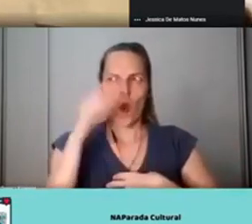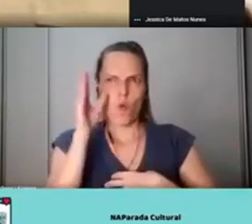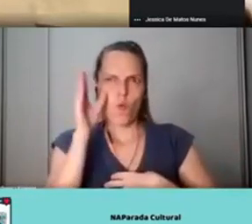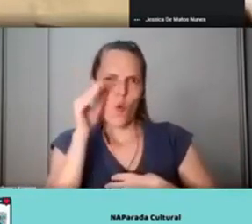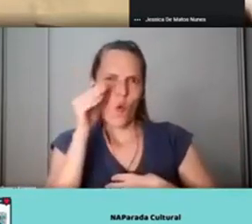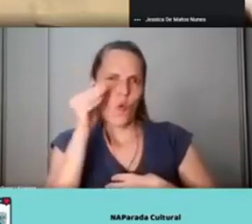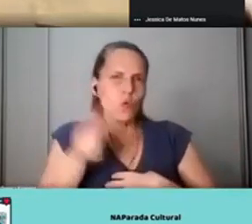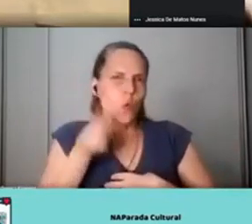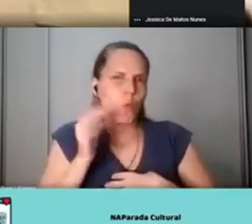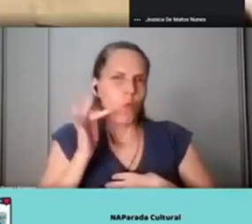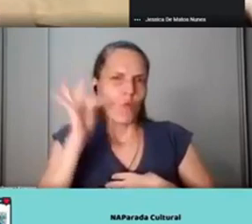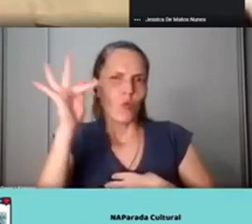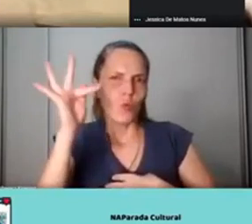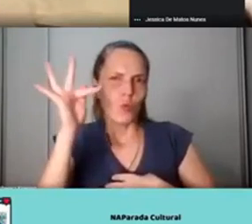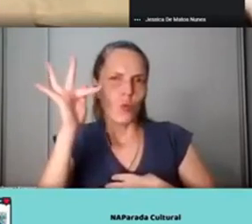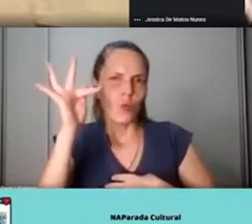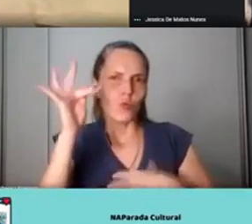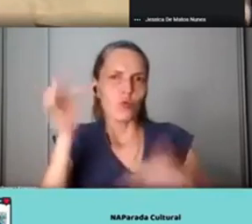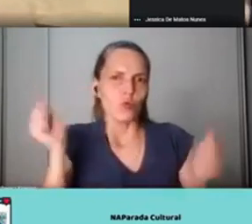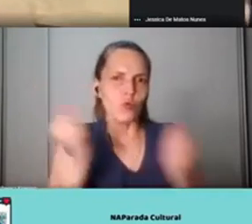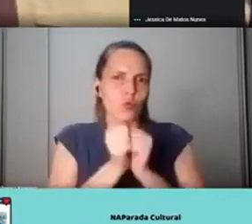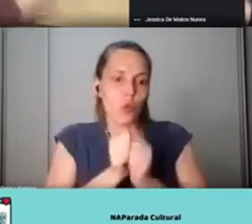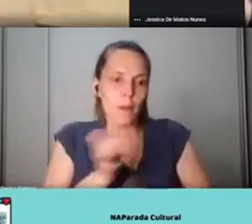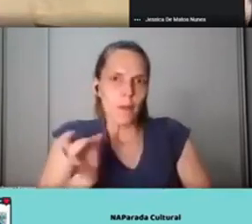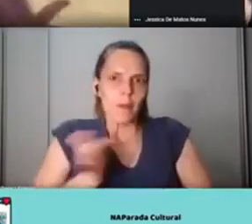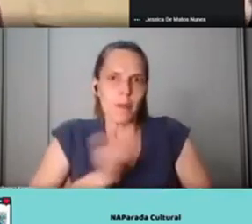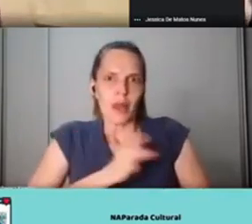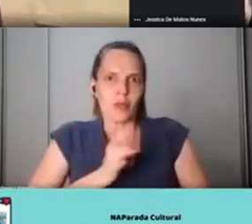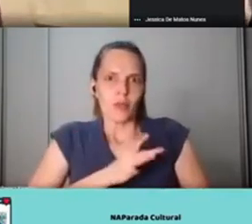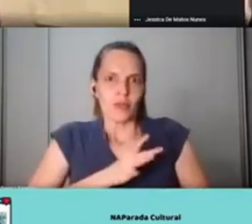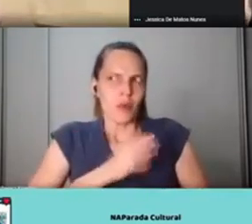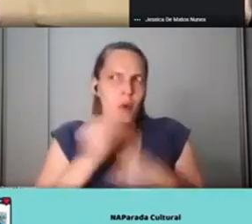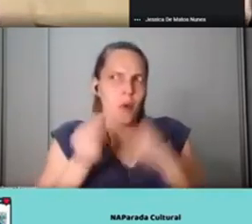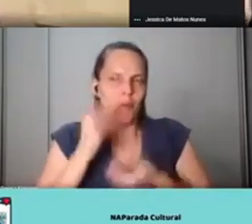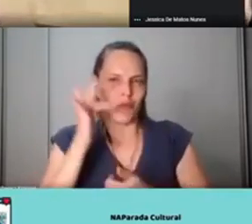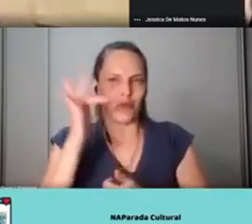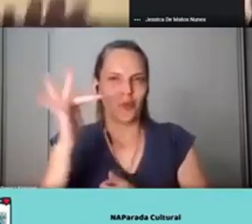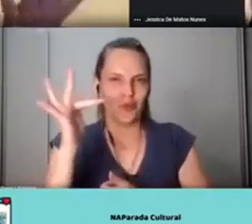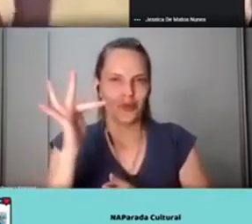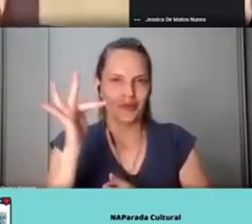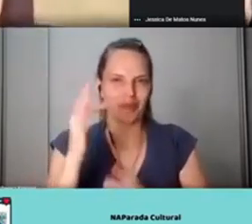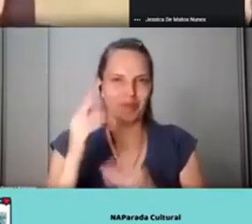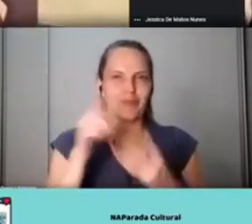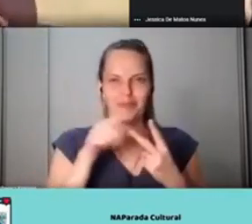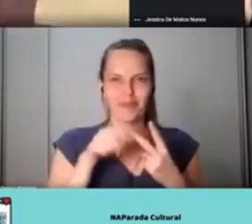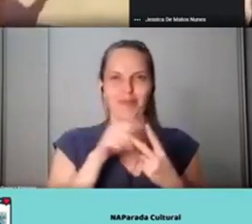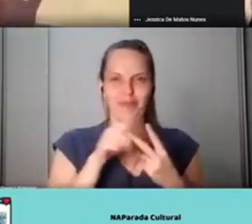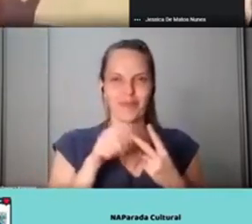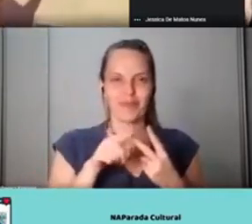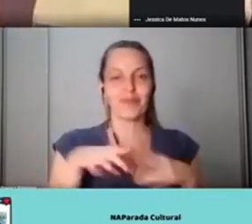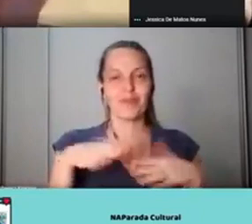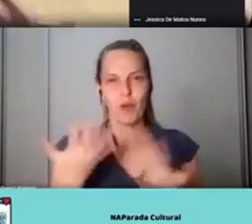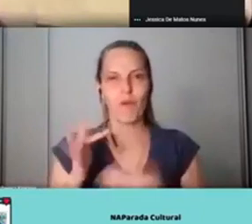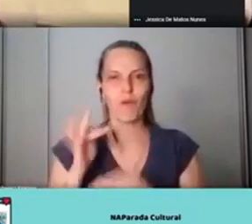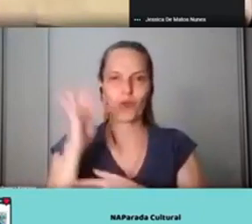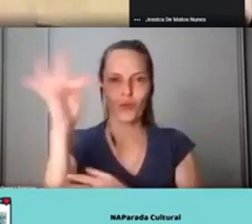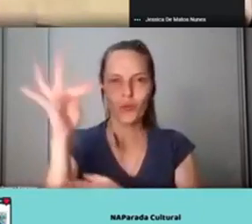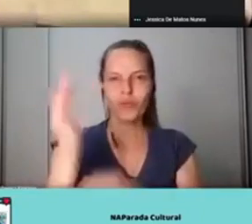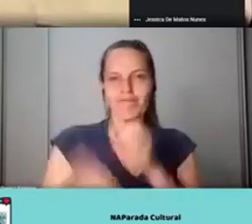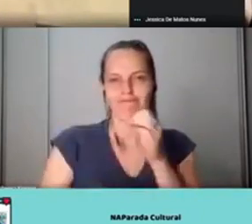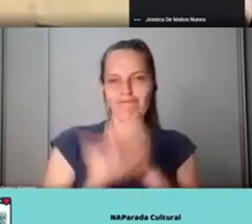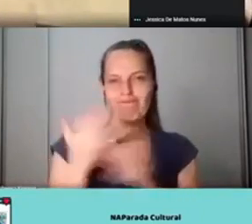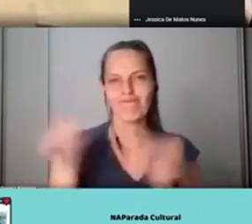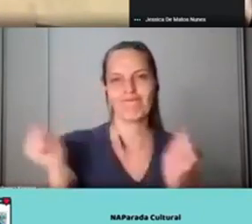né? Não sabemos como vai ser. Vamos ter que construir juntos, né? E quando a gente entra na universidade, é